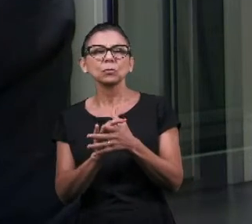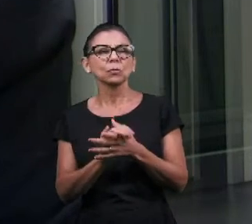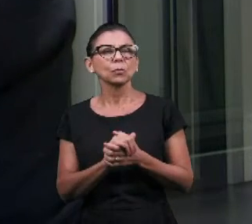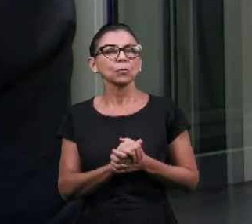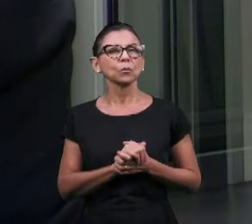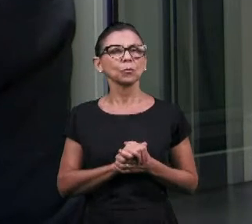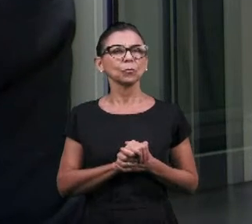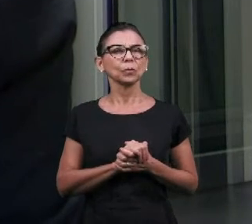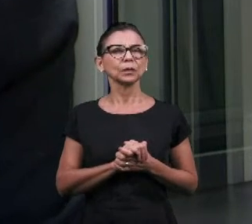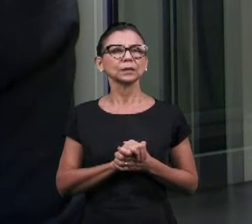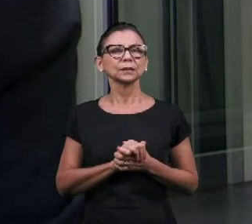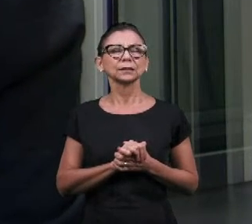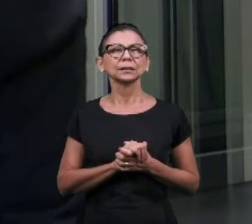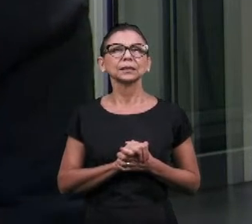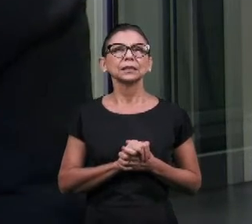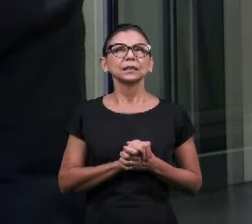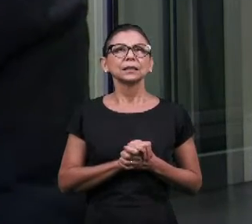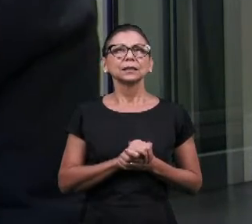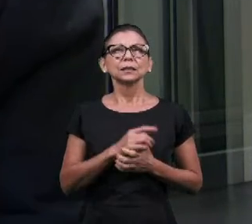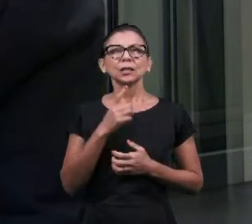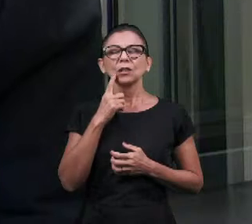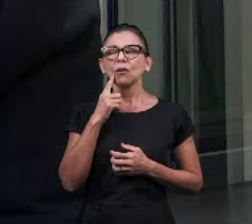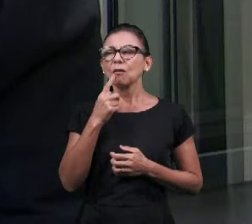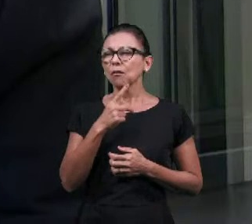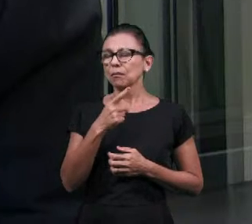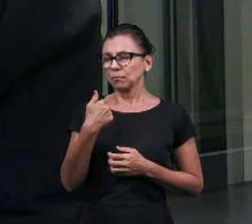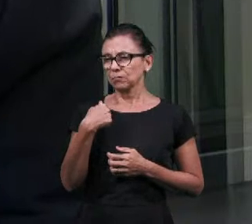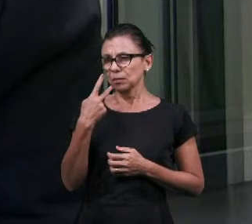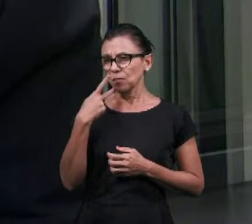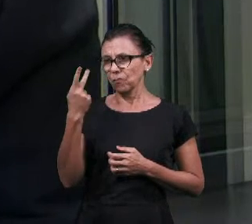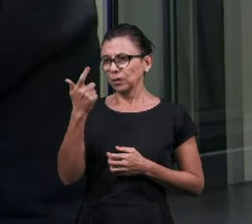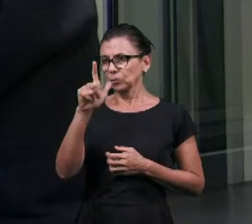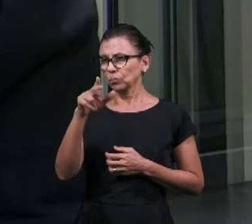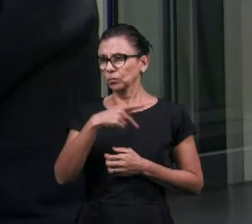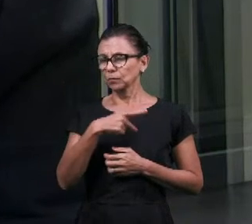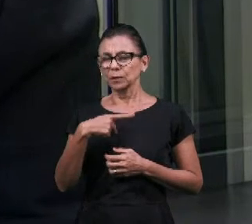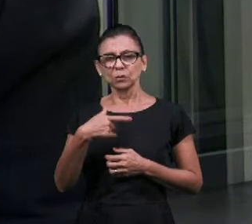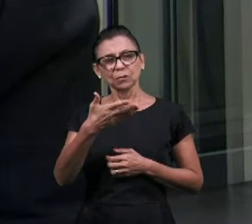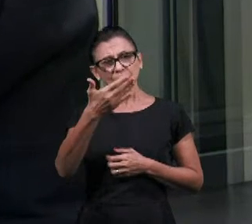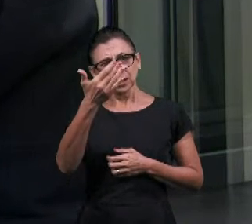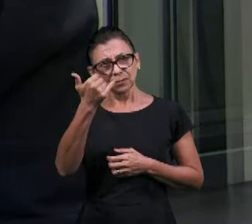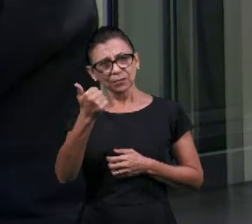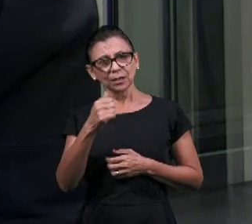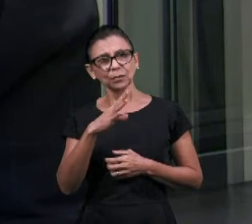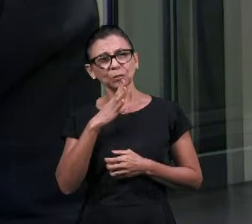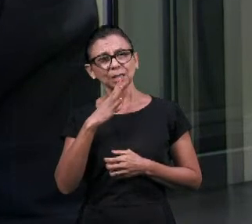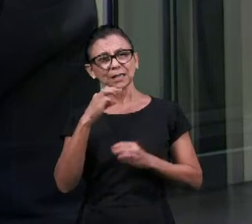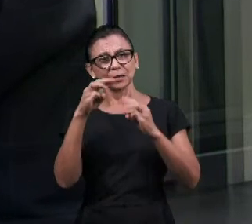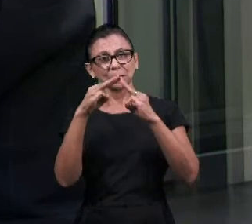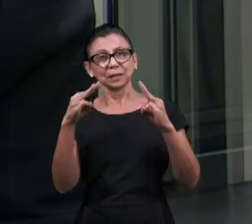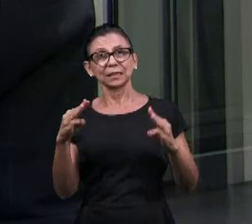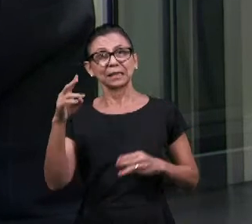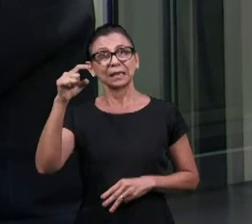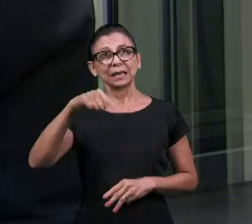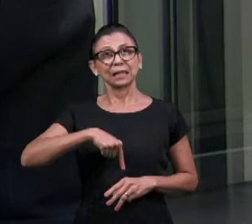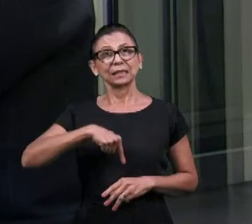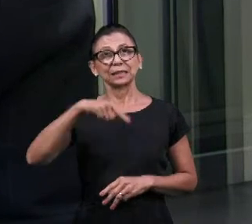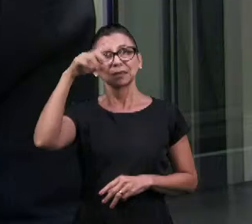oferta. Você olha eu falo com os pastores, olha, vem pro Manaim, porque aqui você vai aprender a ser